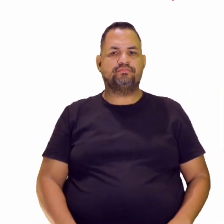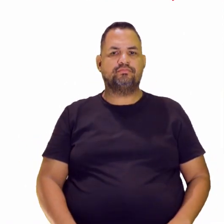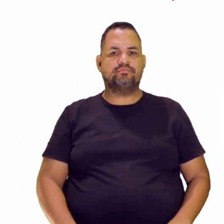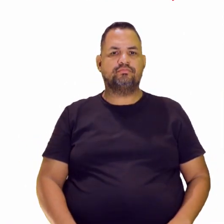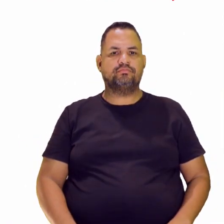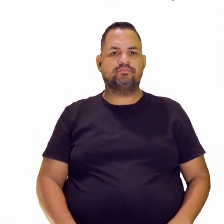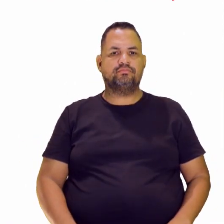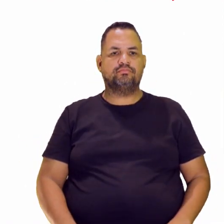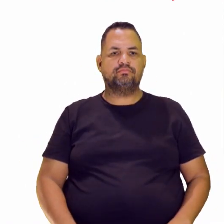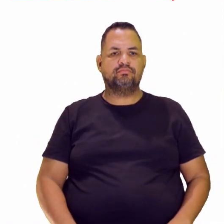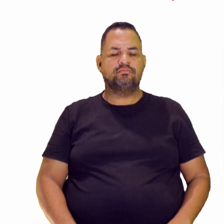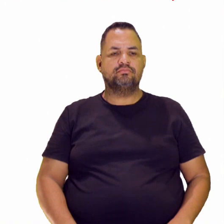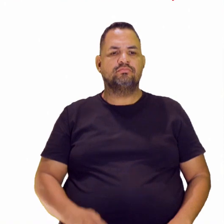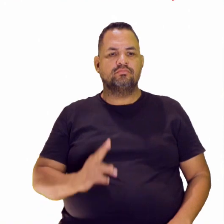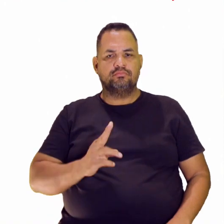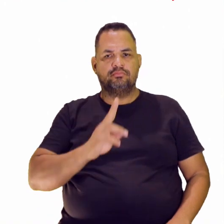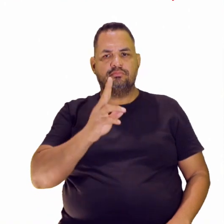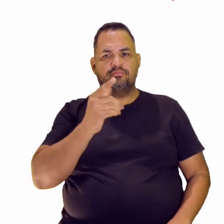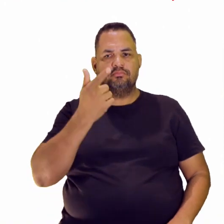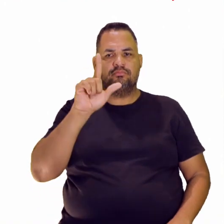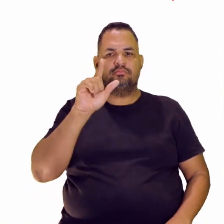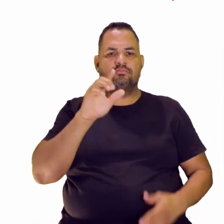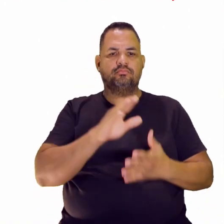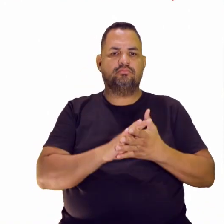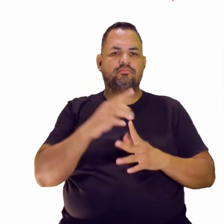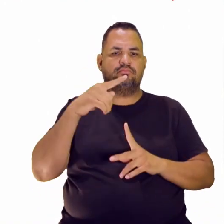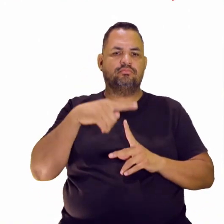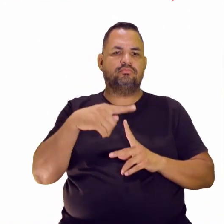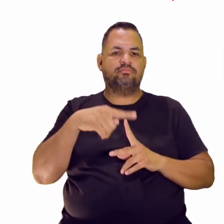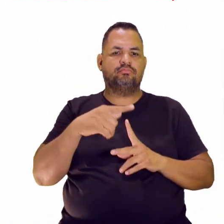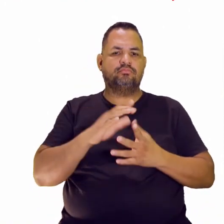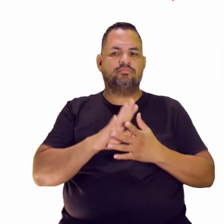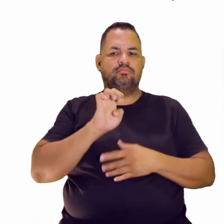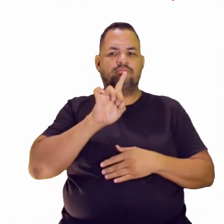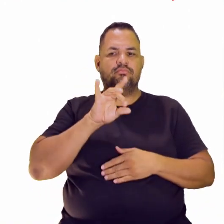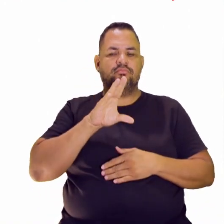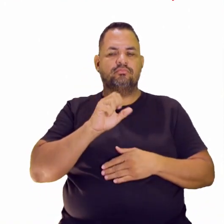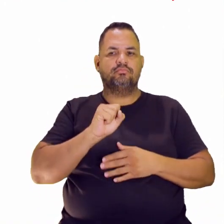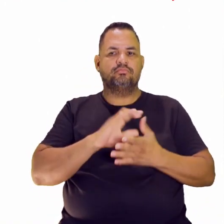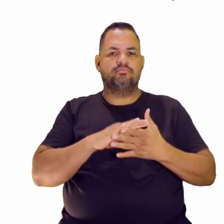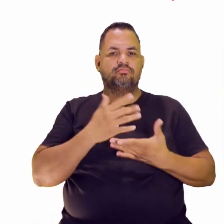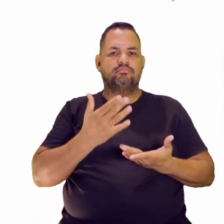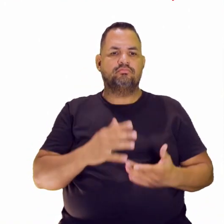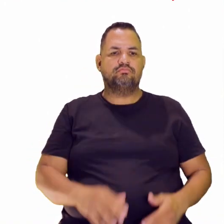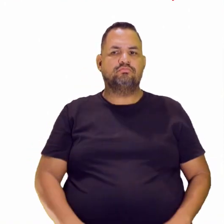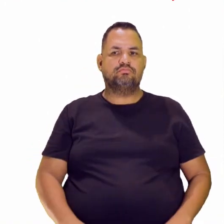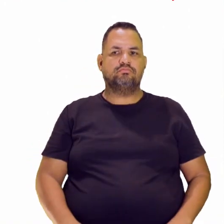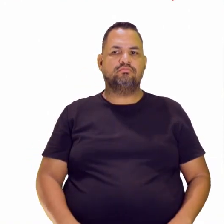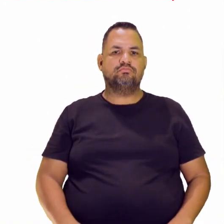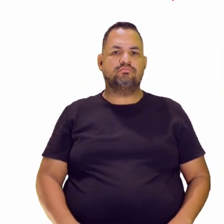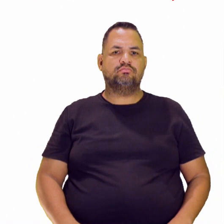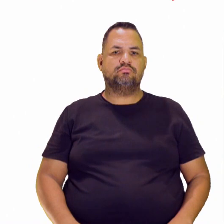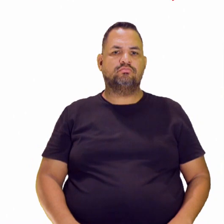Que sobreviveu a todos os outros estilos. Mais um dado importante, né?